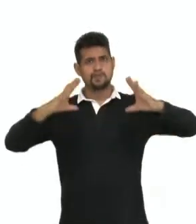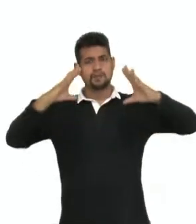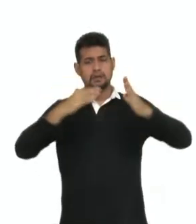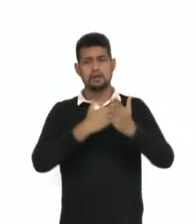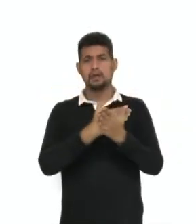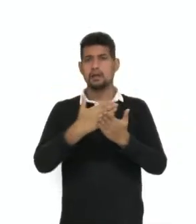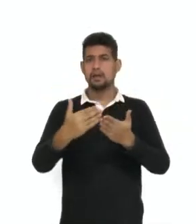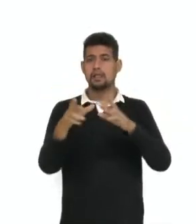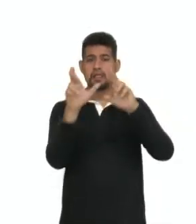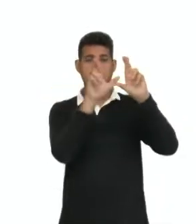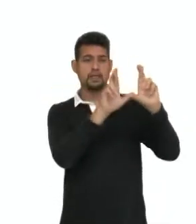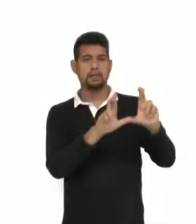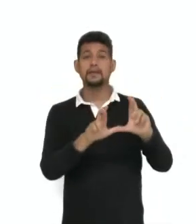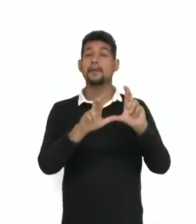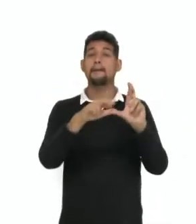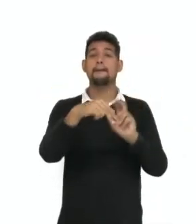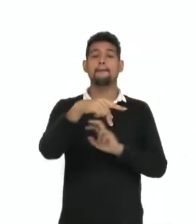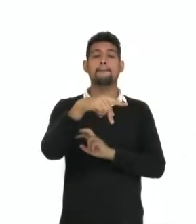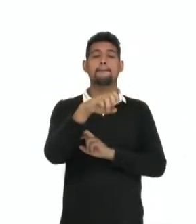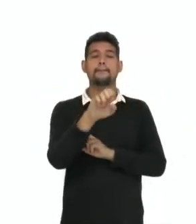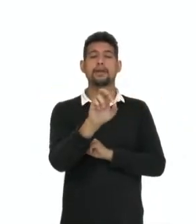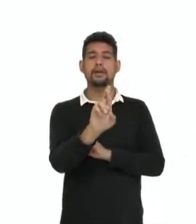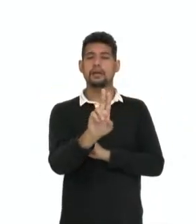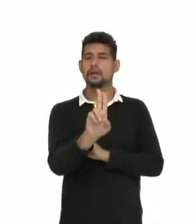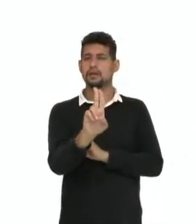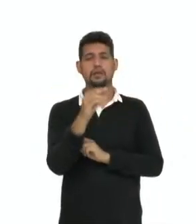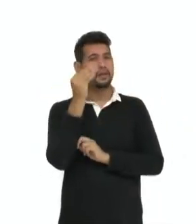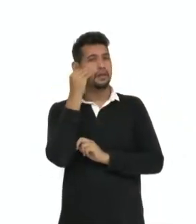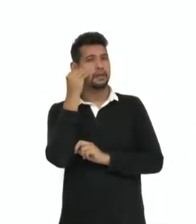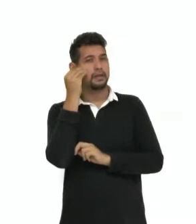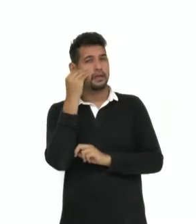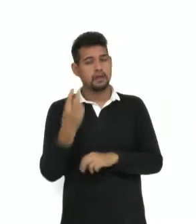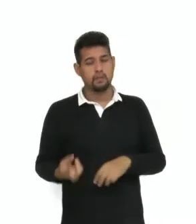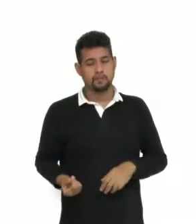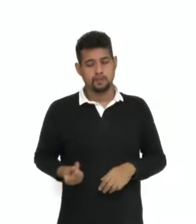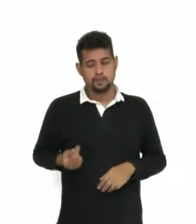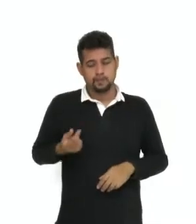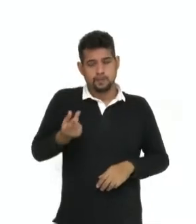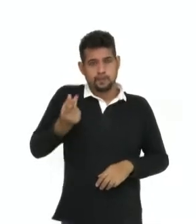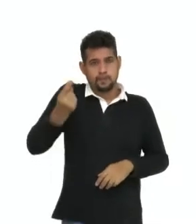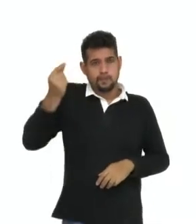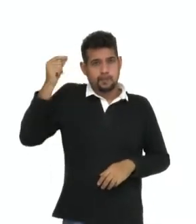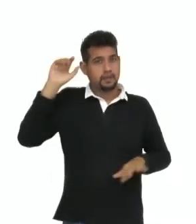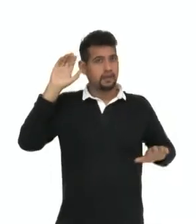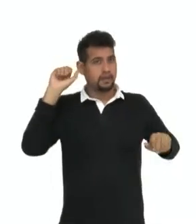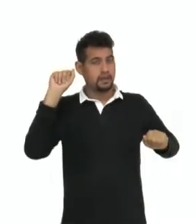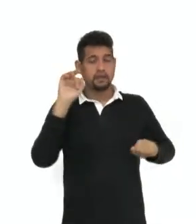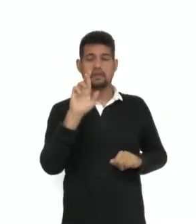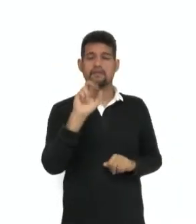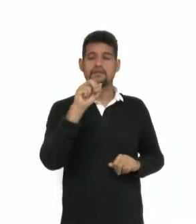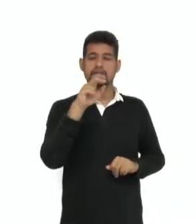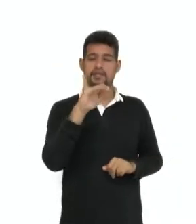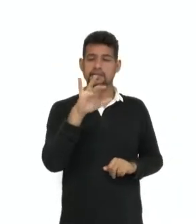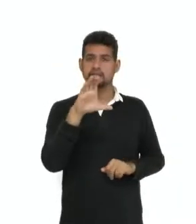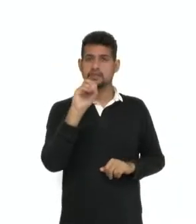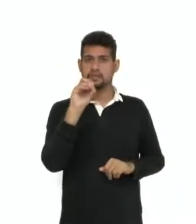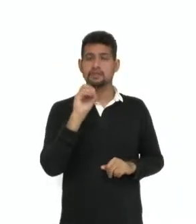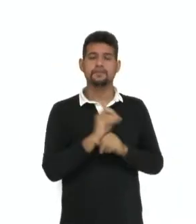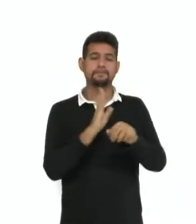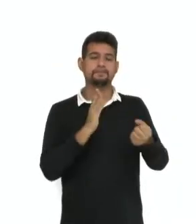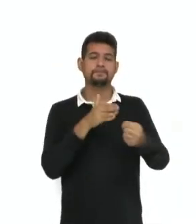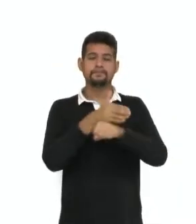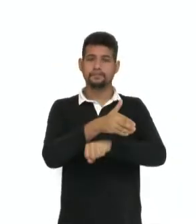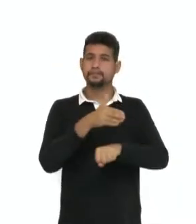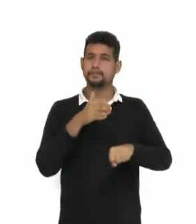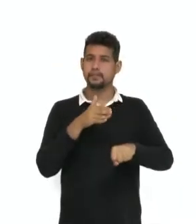da região do atual Peru. Em busca de riquezas, o conquistador espanhol Francisco Pizarro partiu em direção a